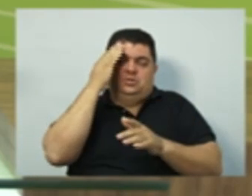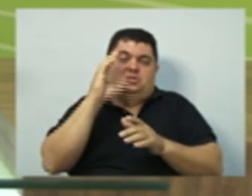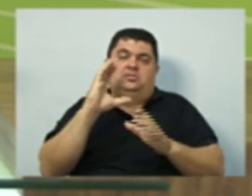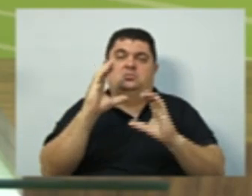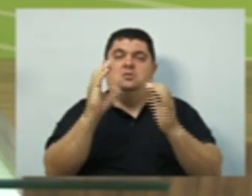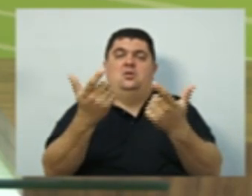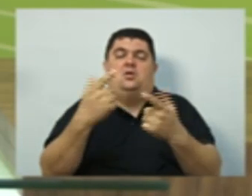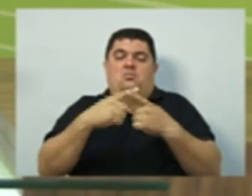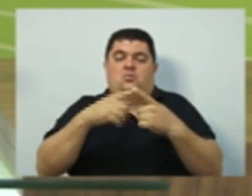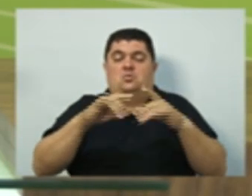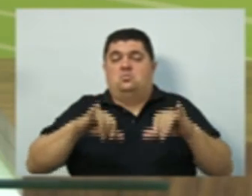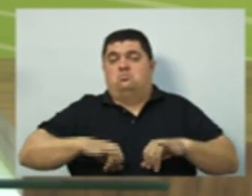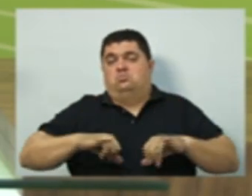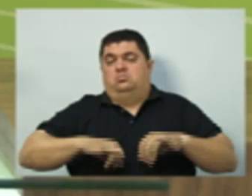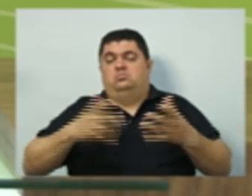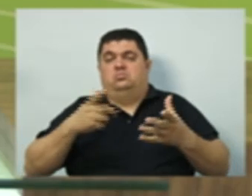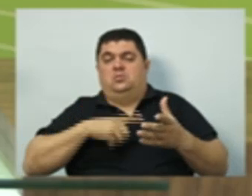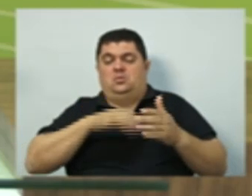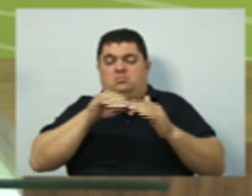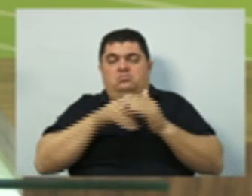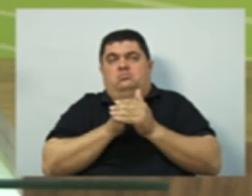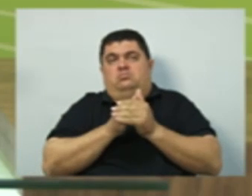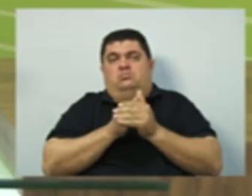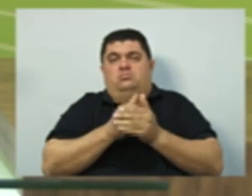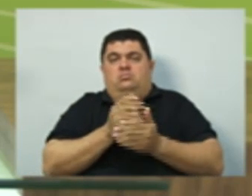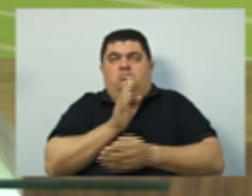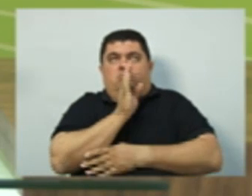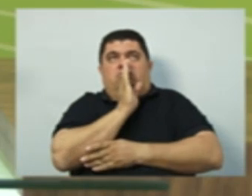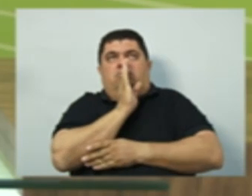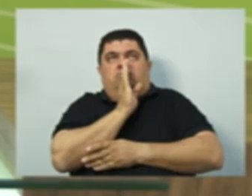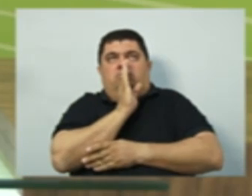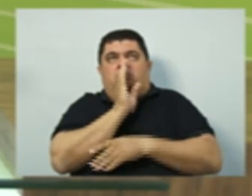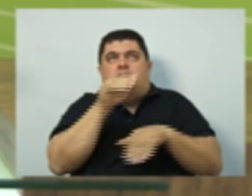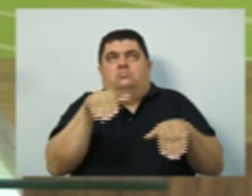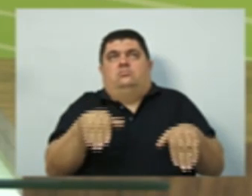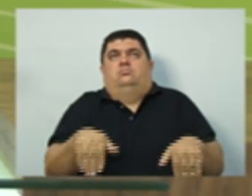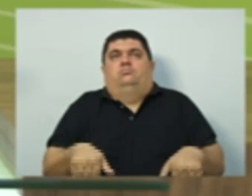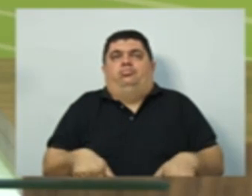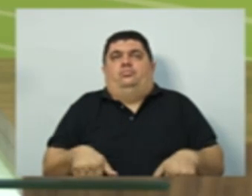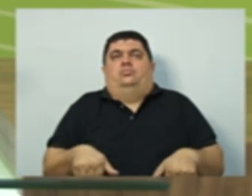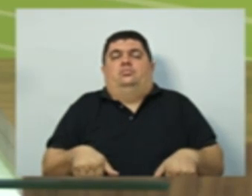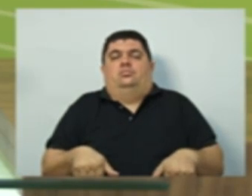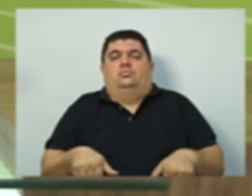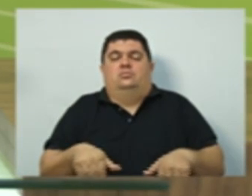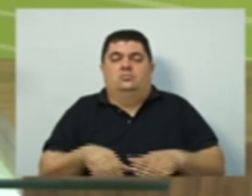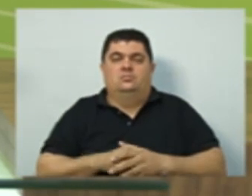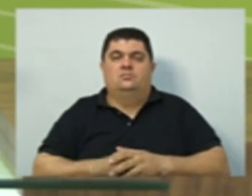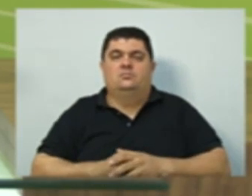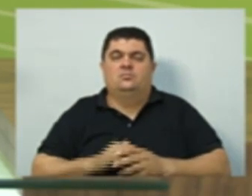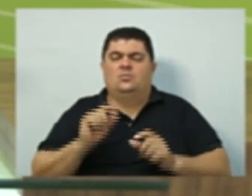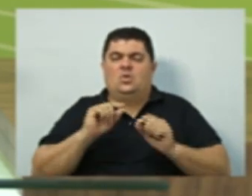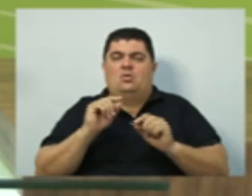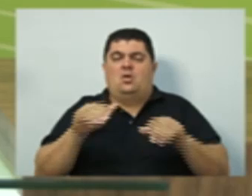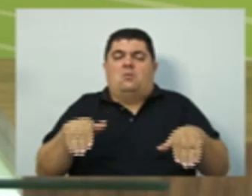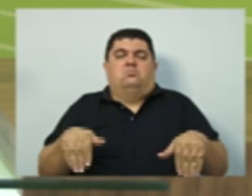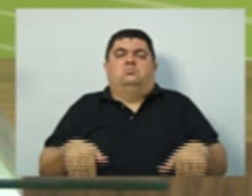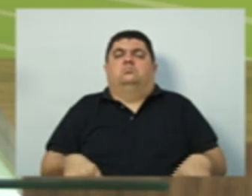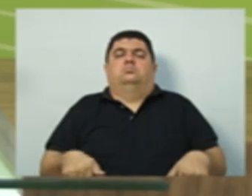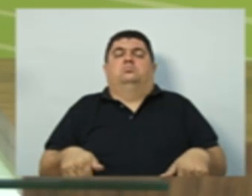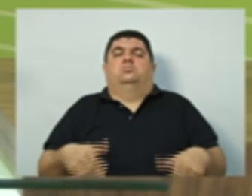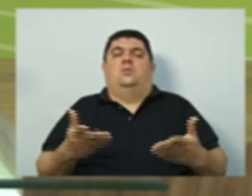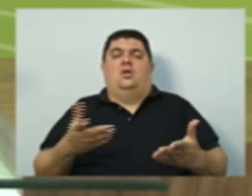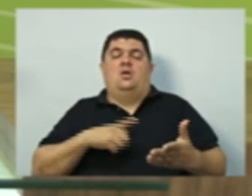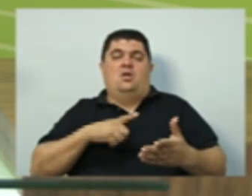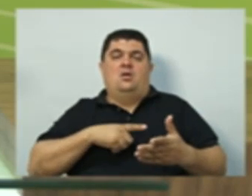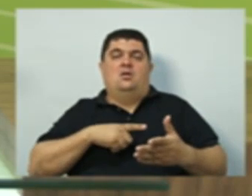esse sofrimento, ele incube a pessoa, ele deixa essa pessoa meio que alienada. O que é alienar-se? Estar